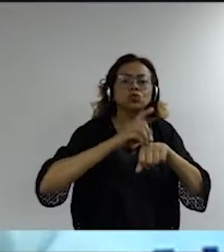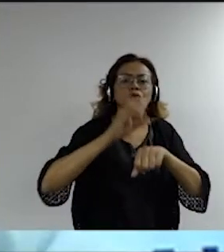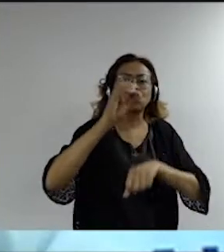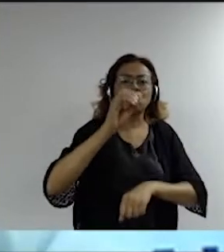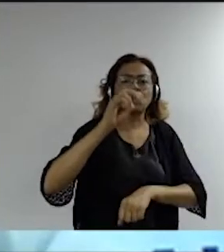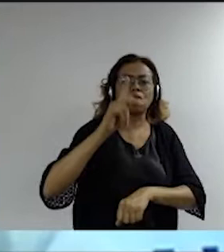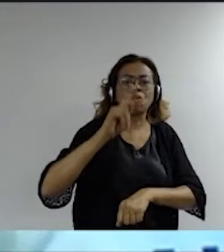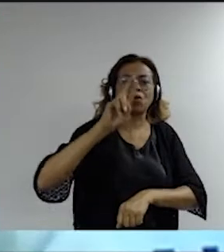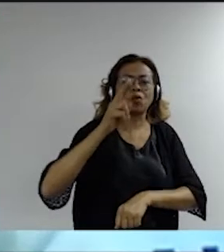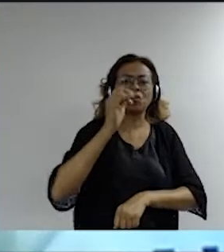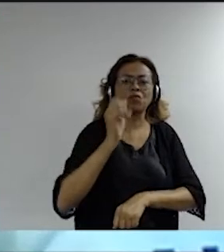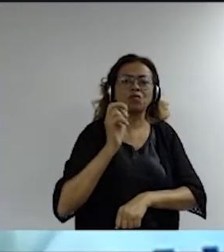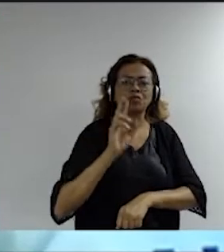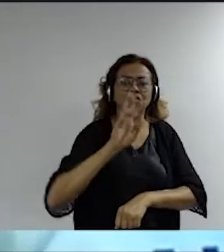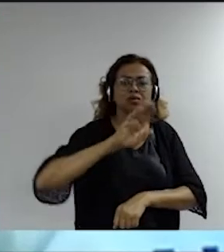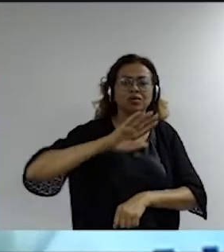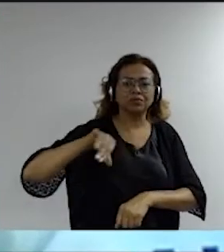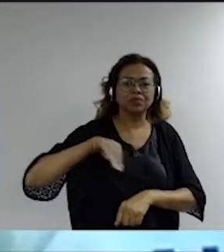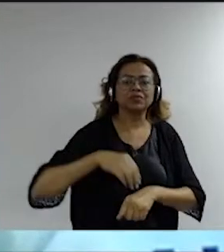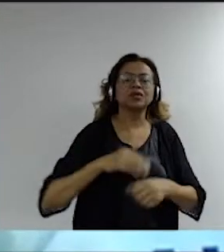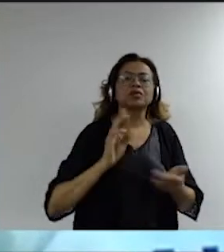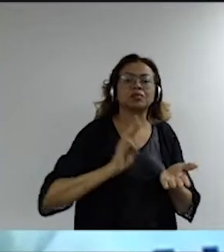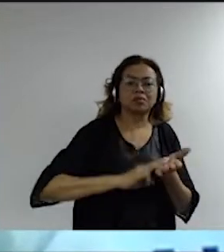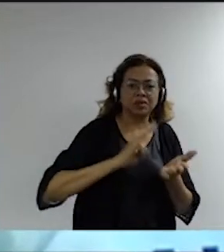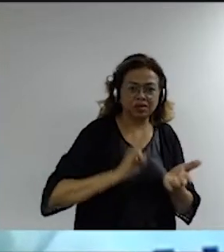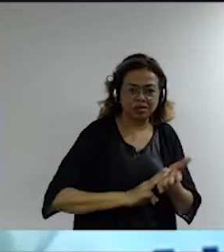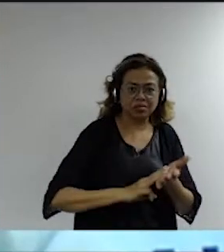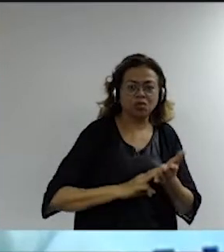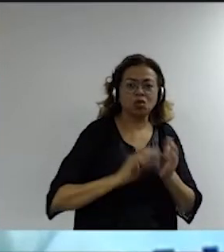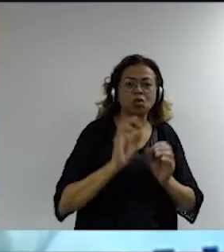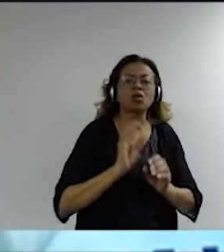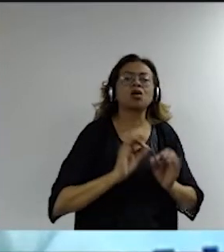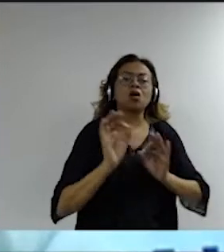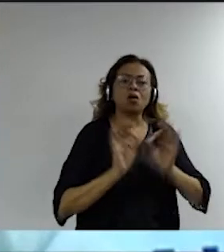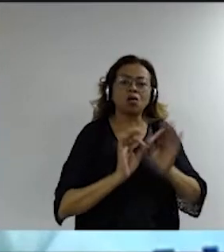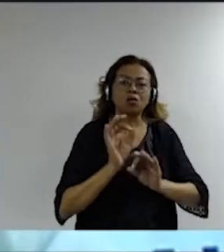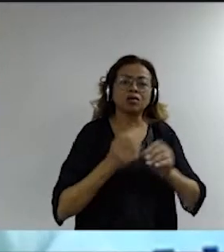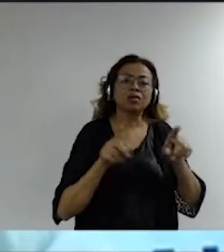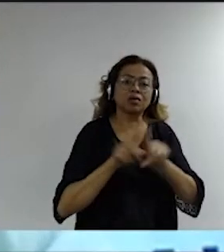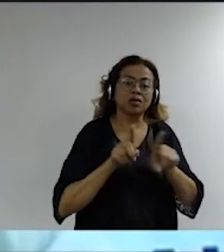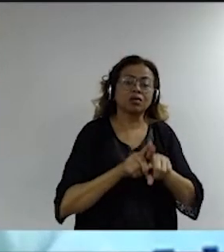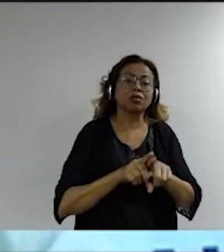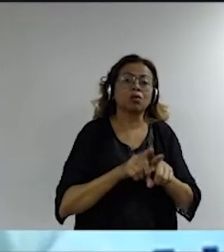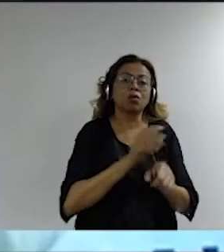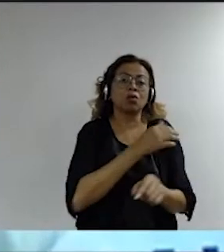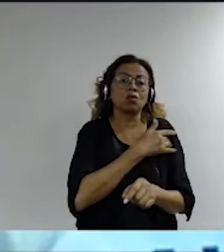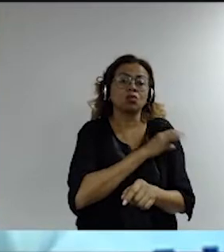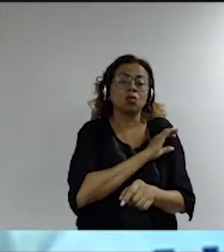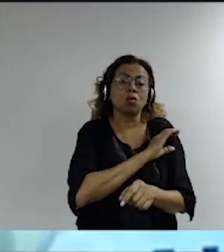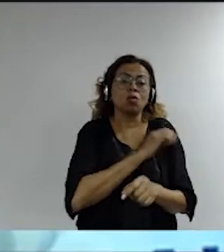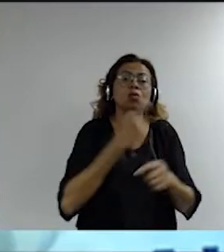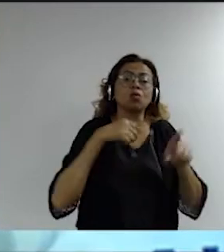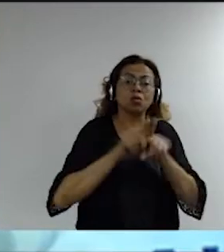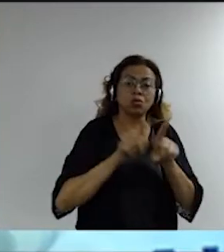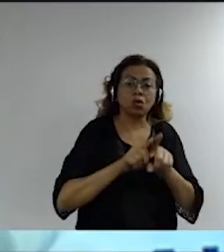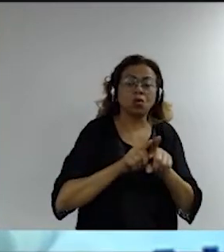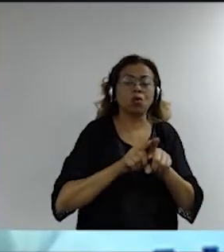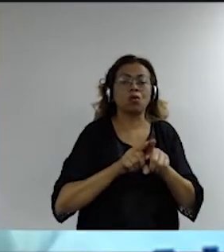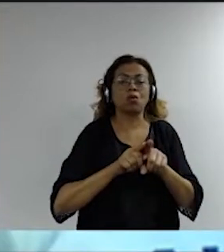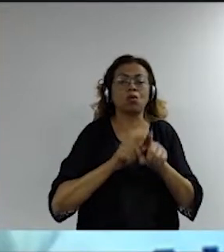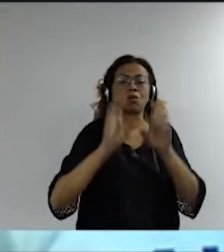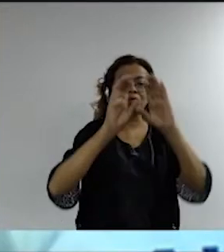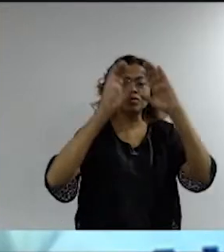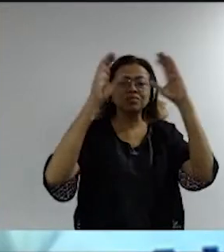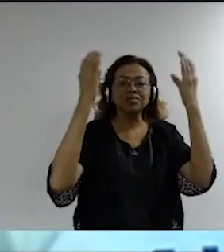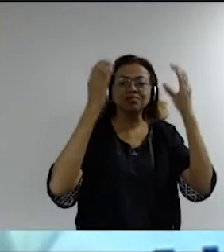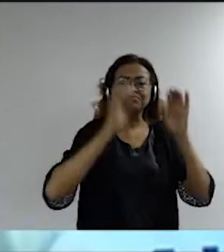Júnior, o membro honorário vitalício e coordenador científico do Congresso Digital, Dr. Marcos